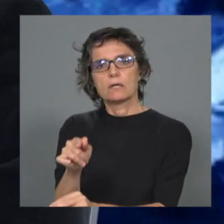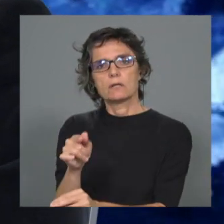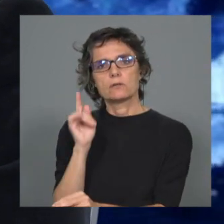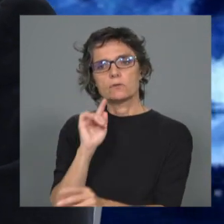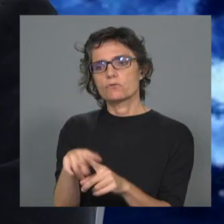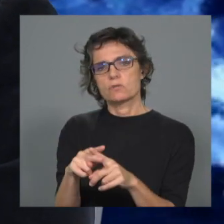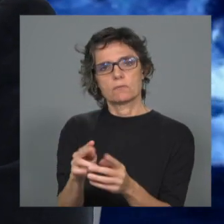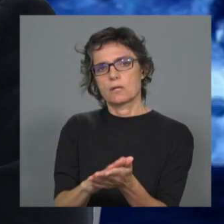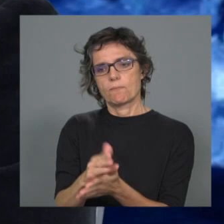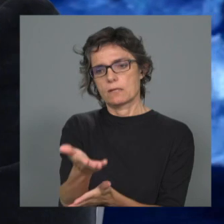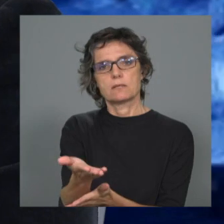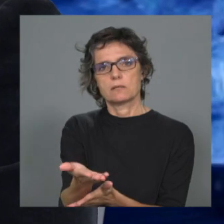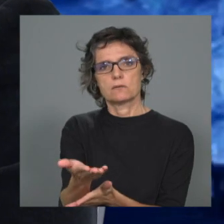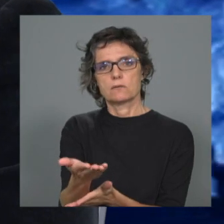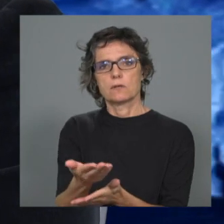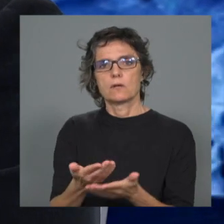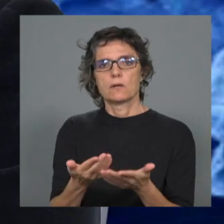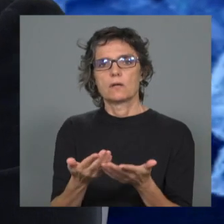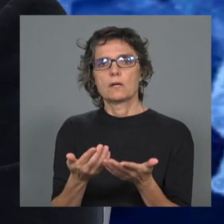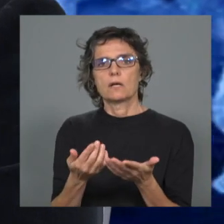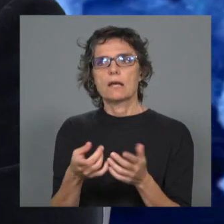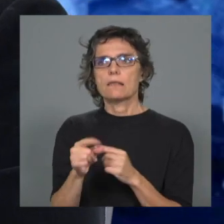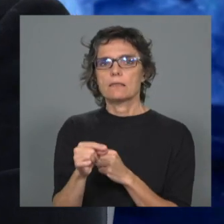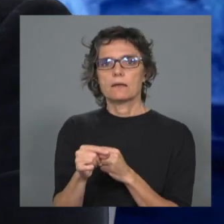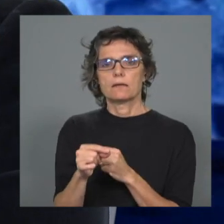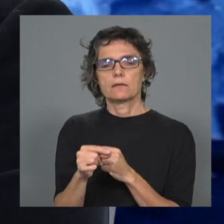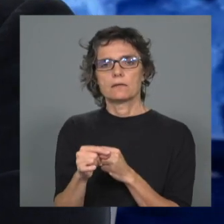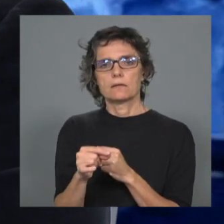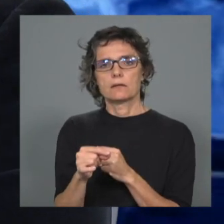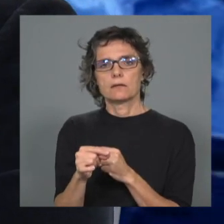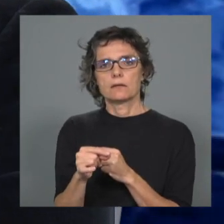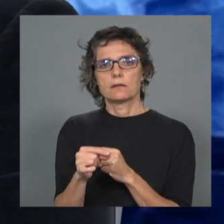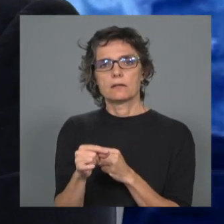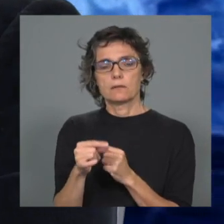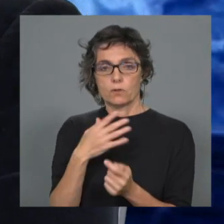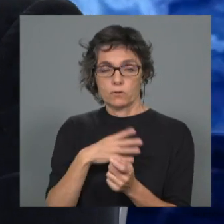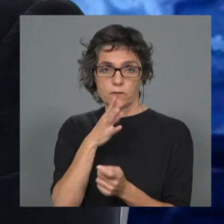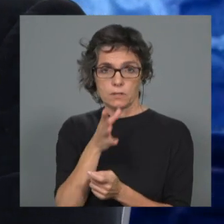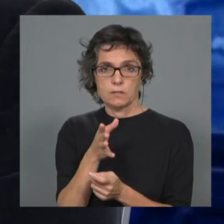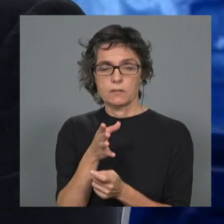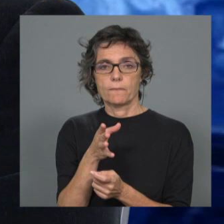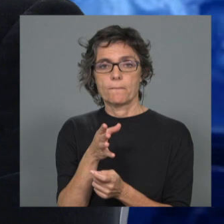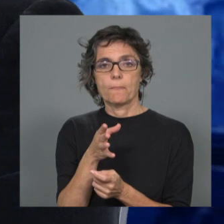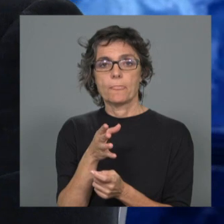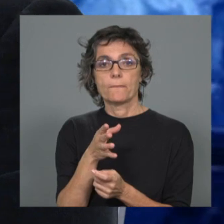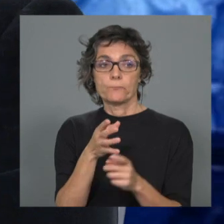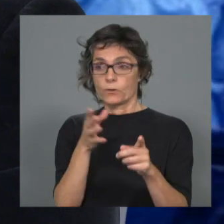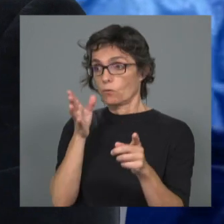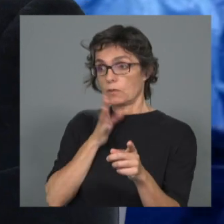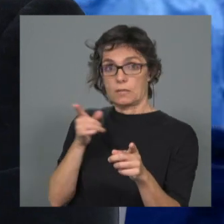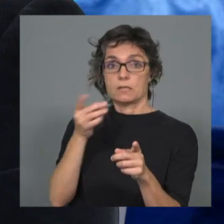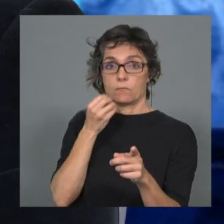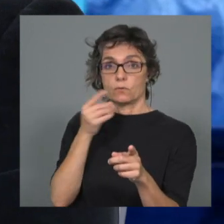esse desígnio. Mas depois também muito, e sublinho, pego exatamente nisto que o Tcherno estava a dizer, que é